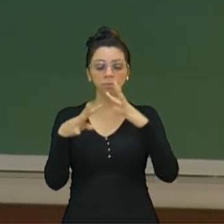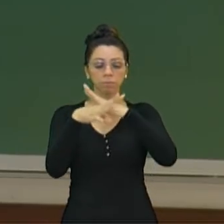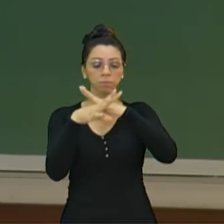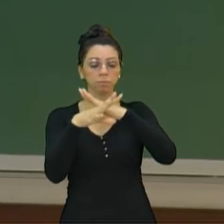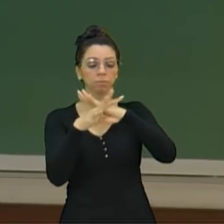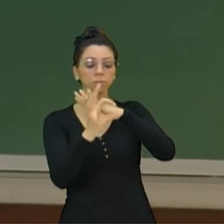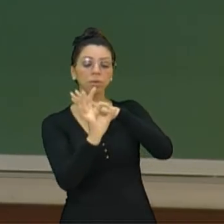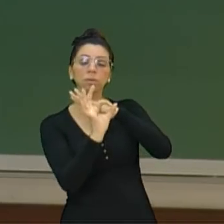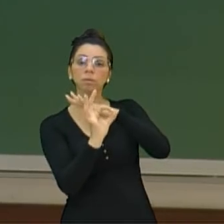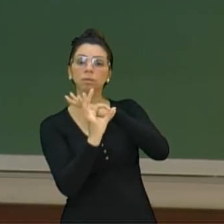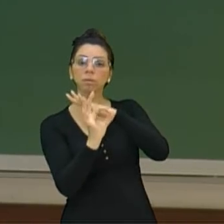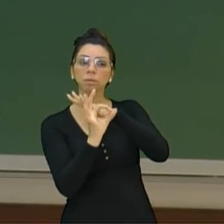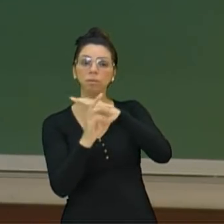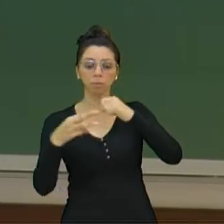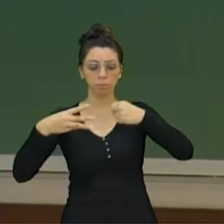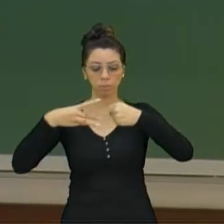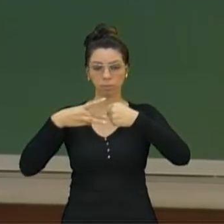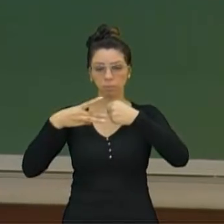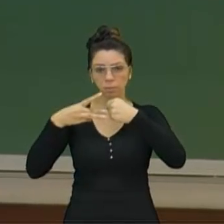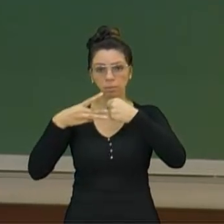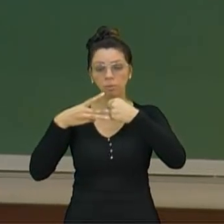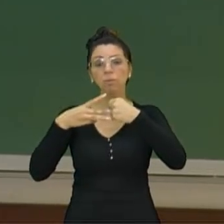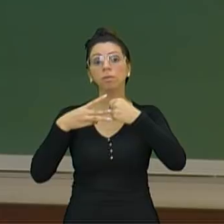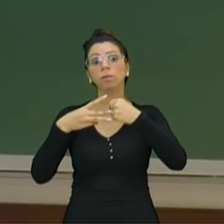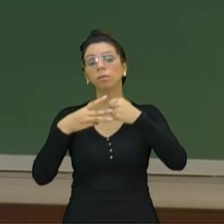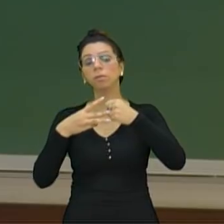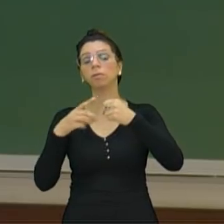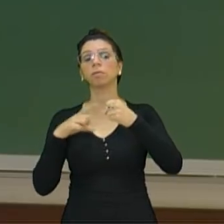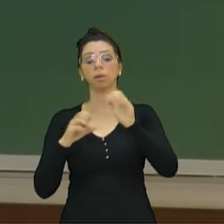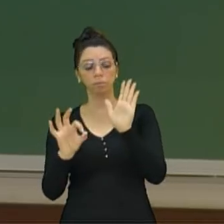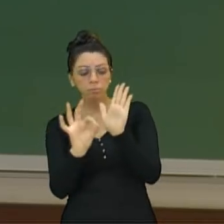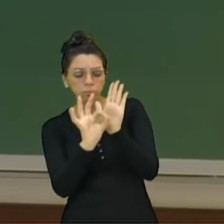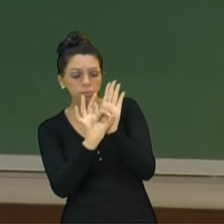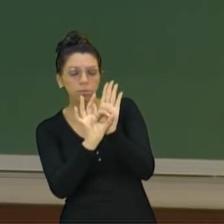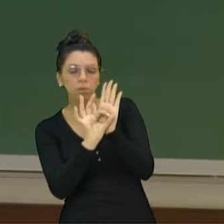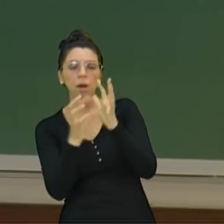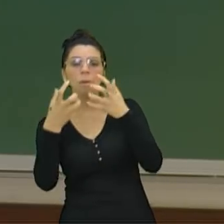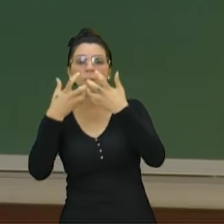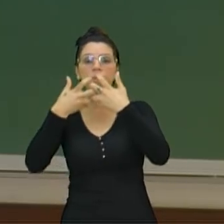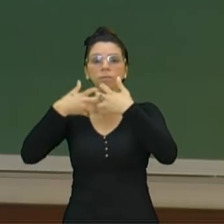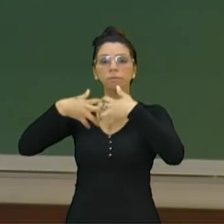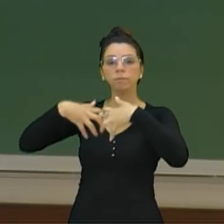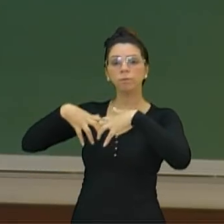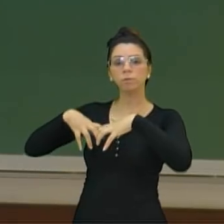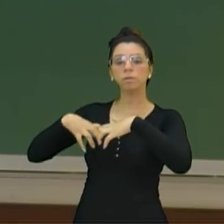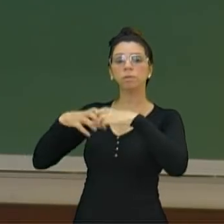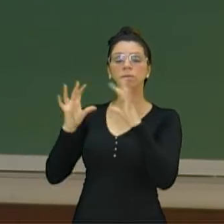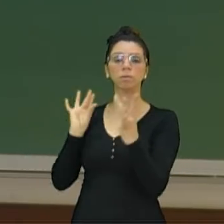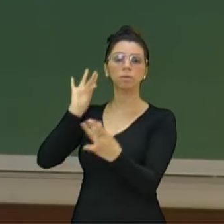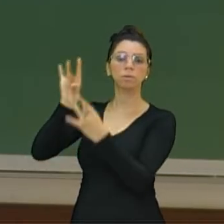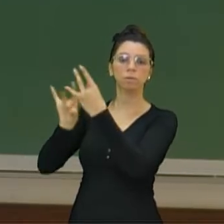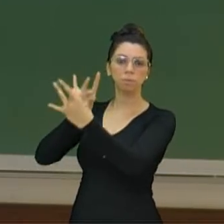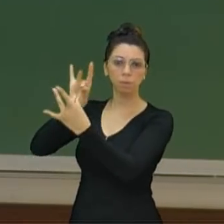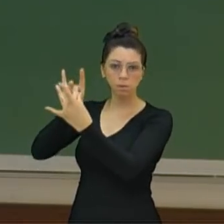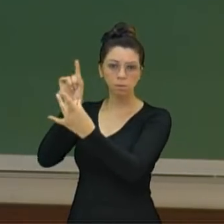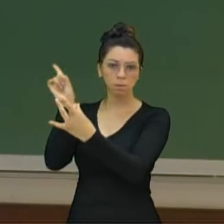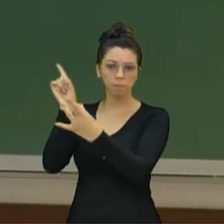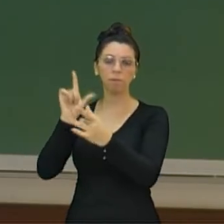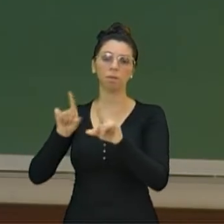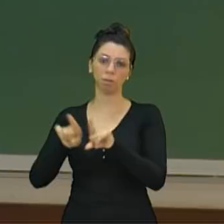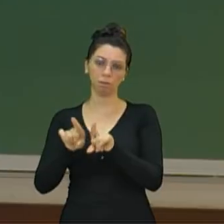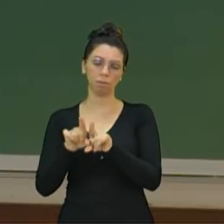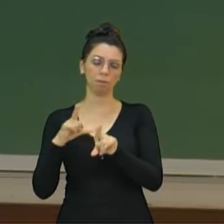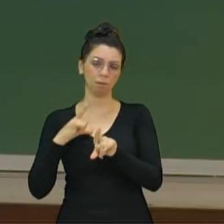nervoso. Ela tem um formato característico e uma função específica, por isso ela tem essa forma. Se ela